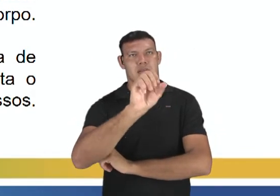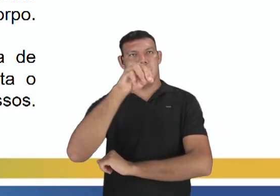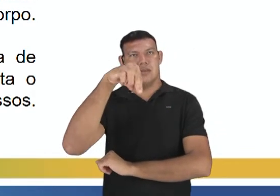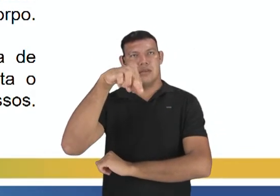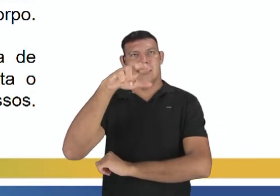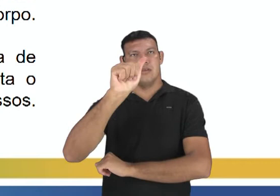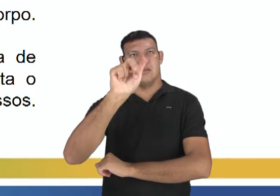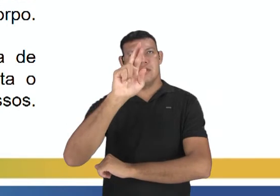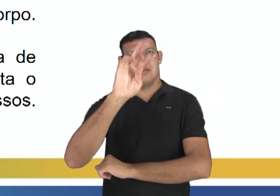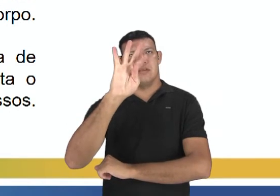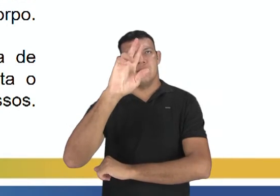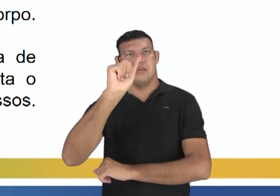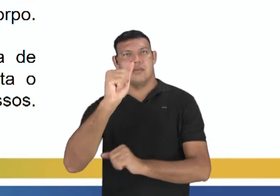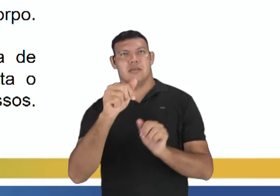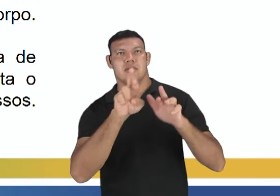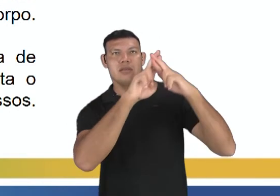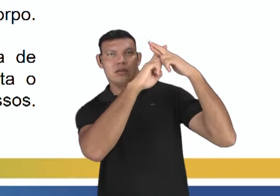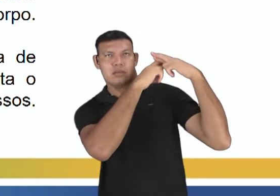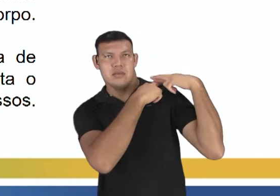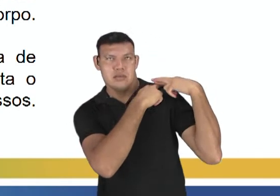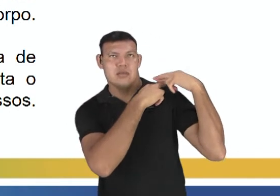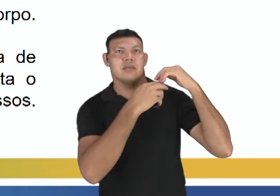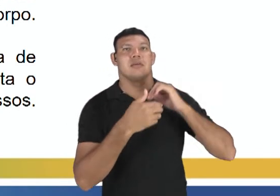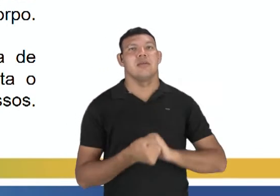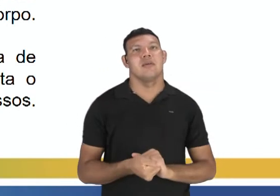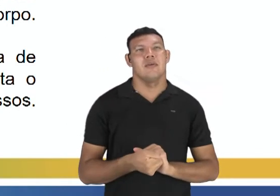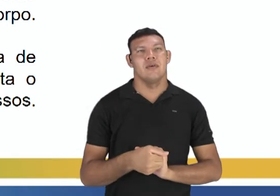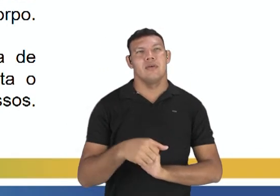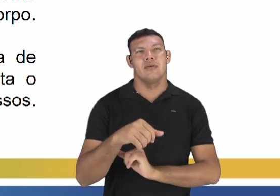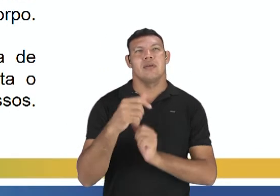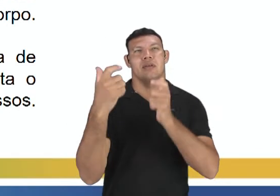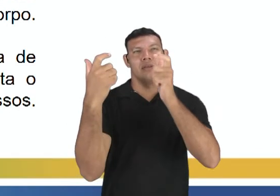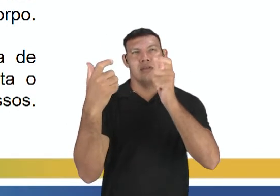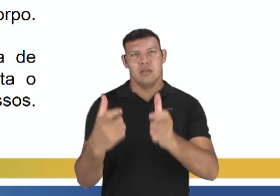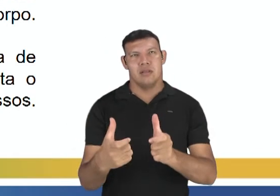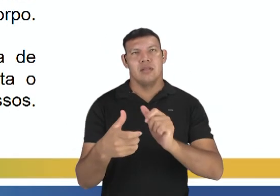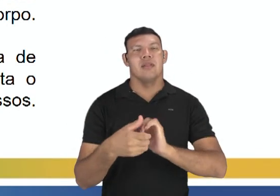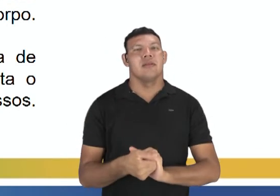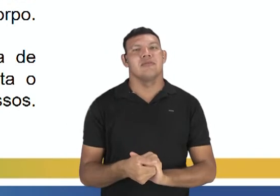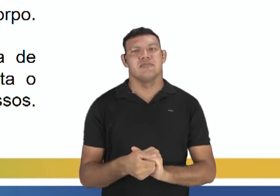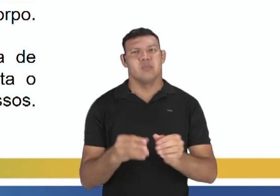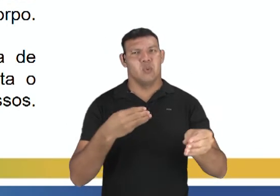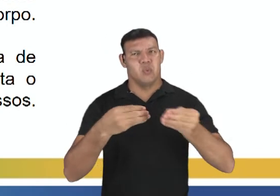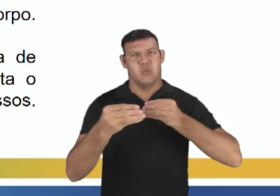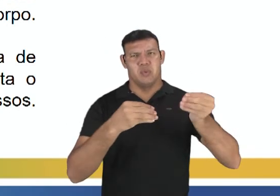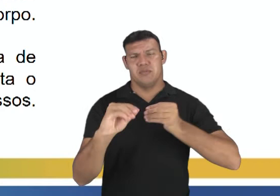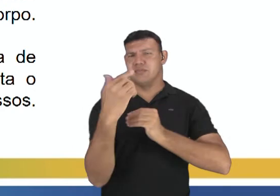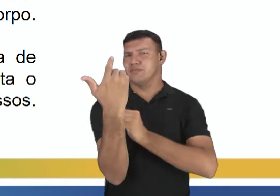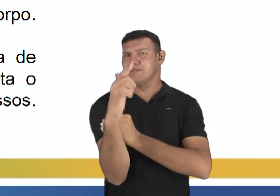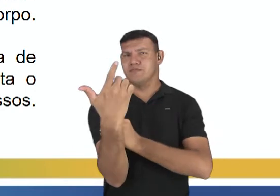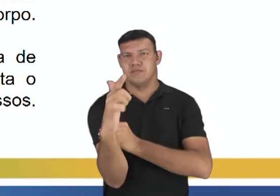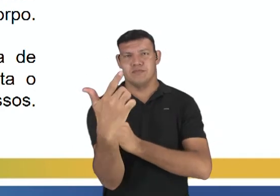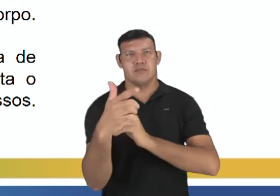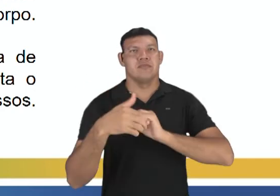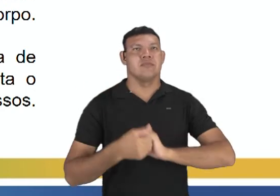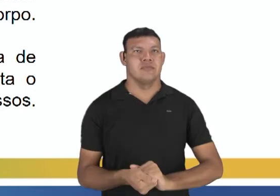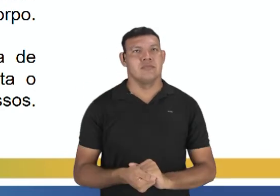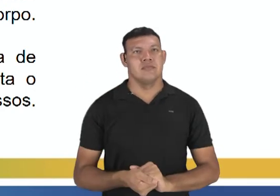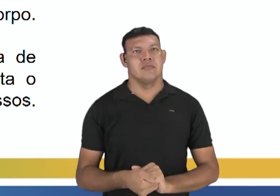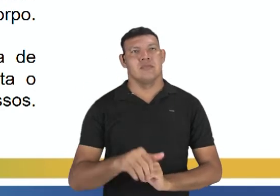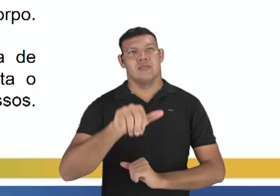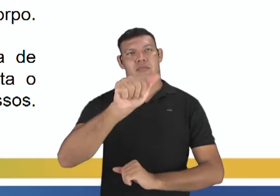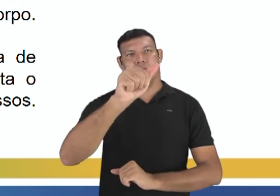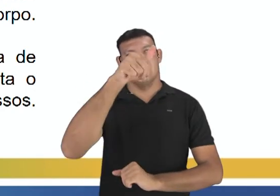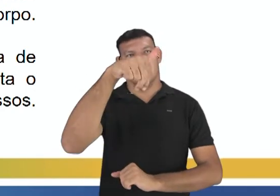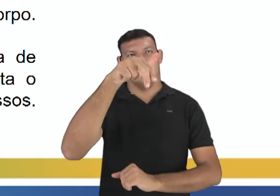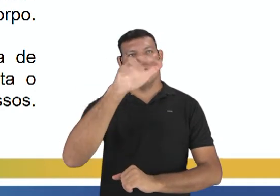pelas articulações fibrosas, são caracterizadas por serem inflexíveis, ok? A anfiartrose são